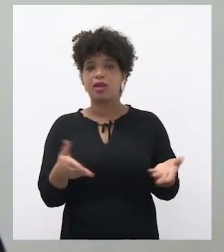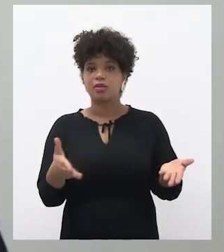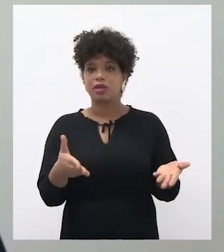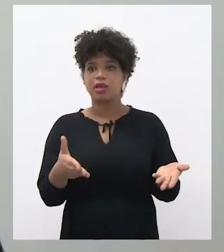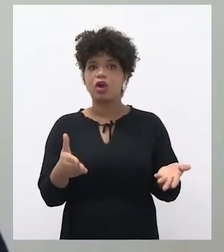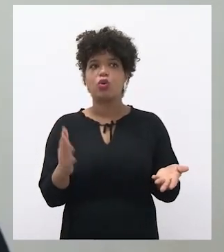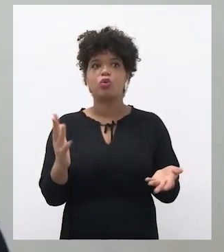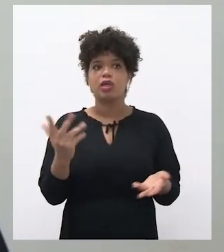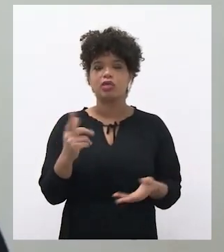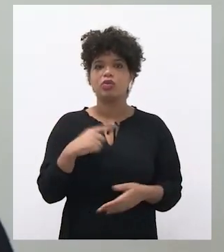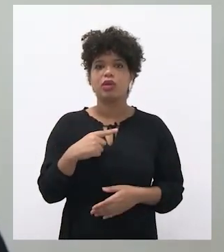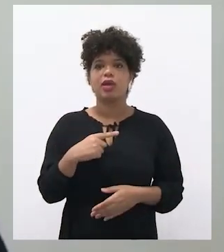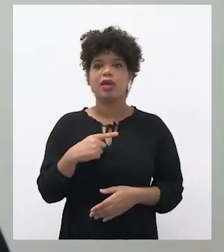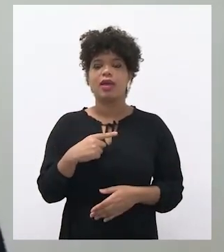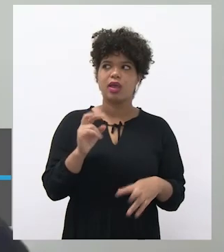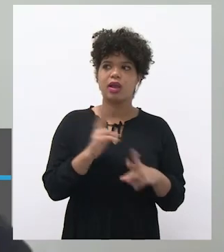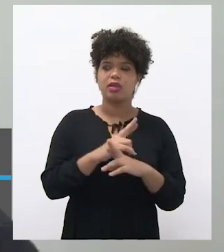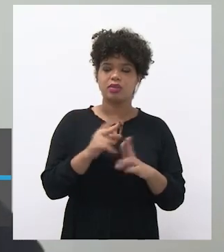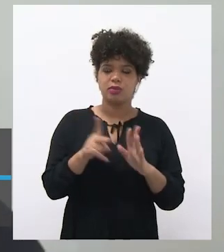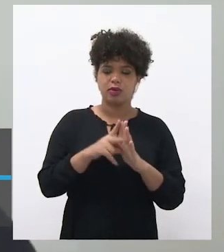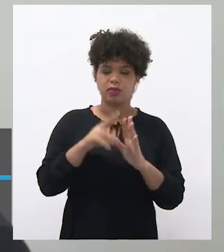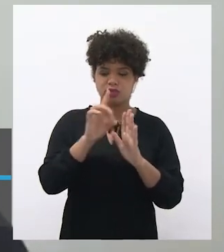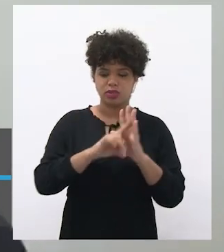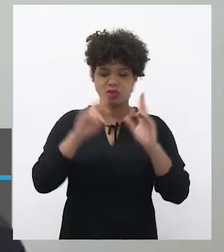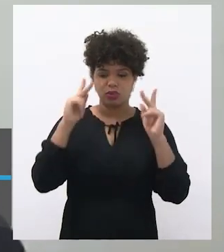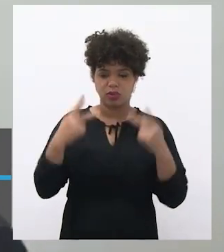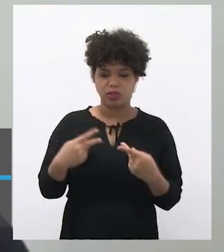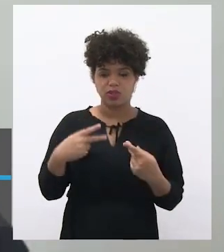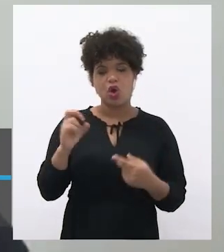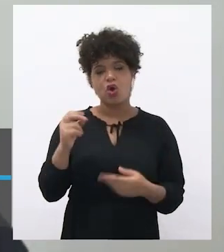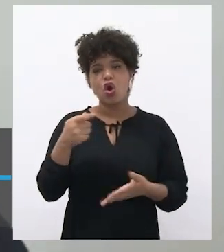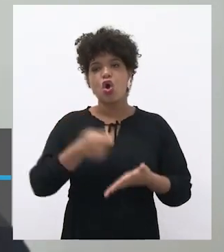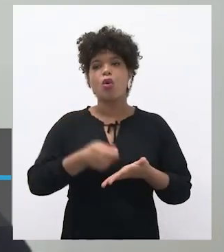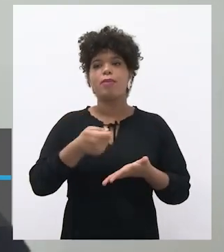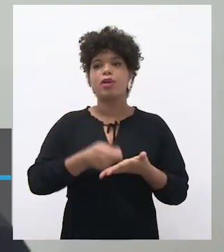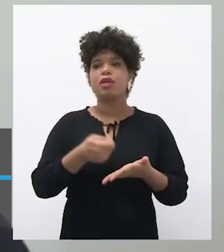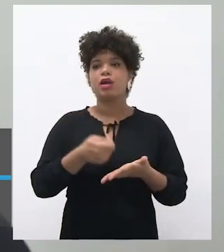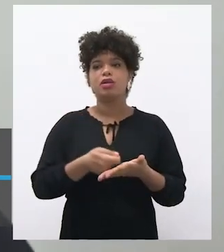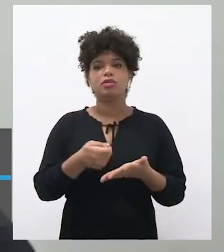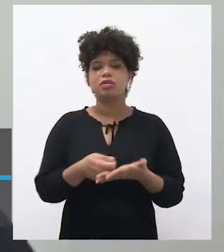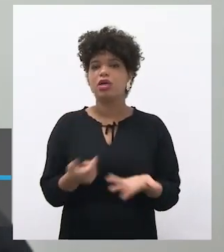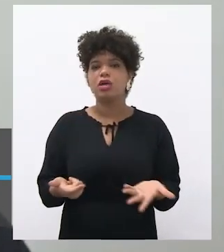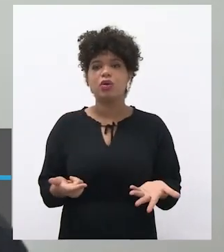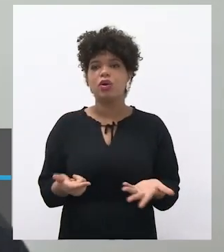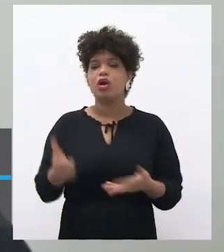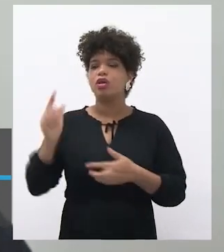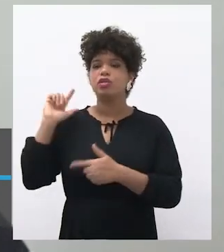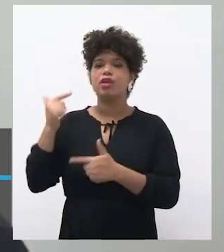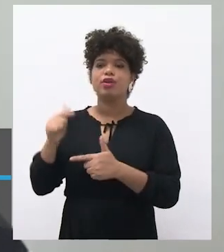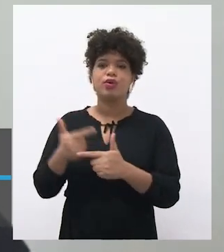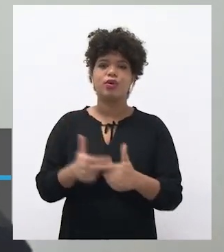Lesão corporal, estupro, todos esses crimes, quando a polícia ou o Ministério Público tem